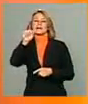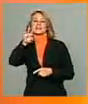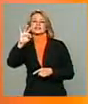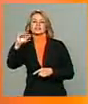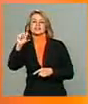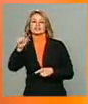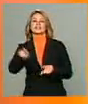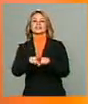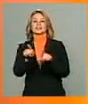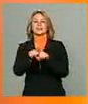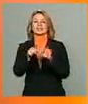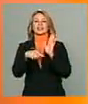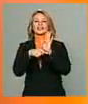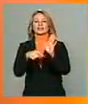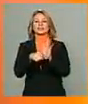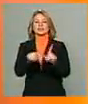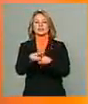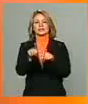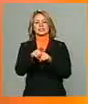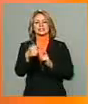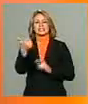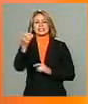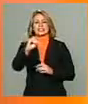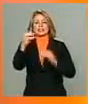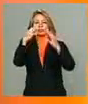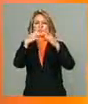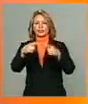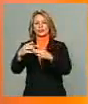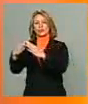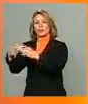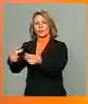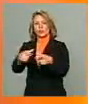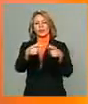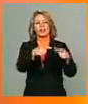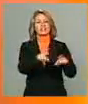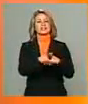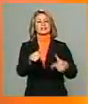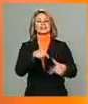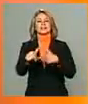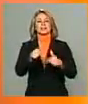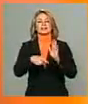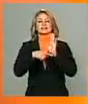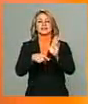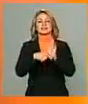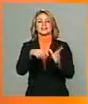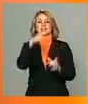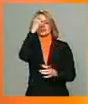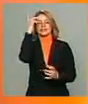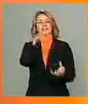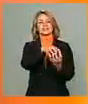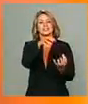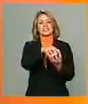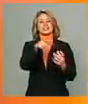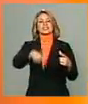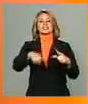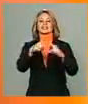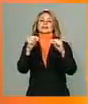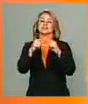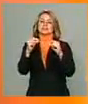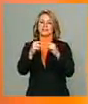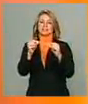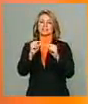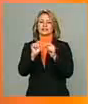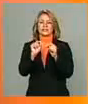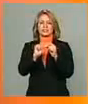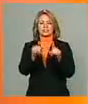ajudou a fundar cerca de 100 ições e serviços para atender a população idosa da Capital Federal